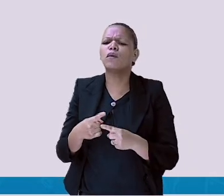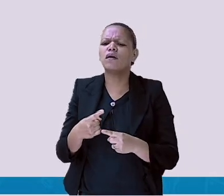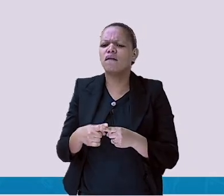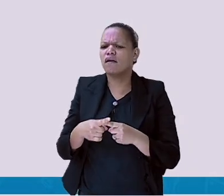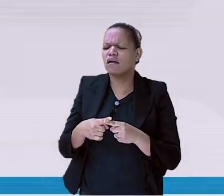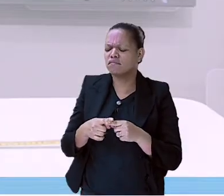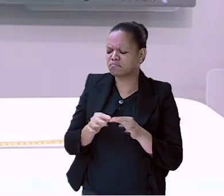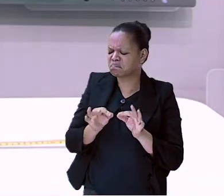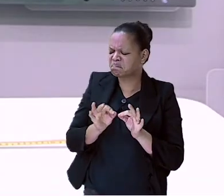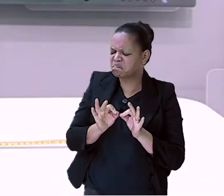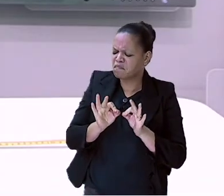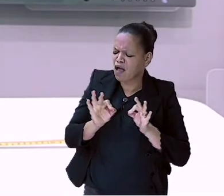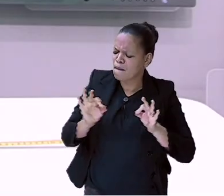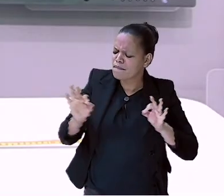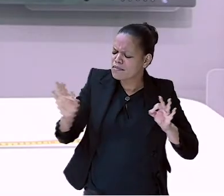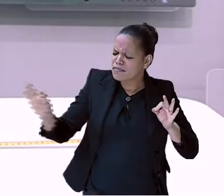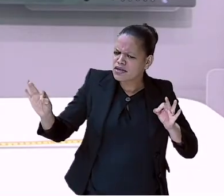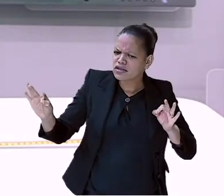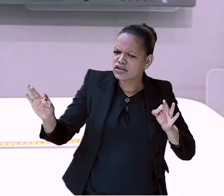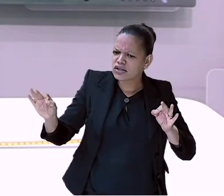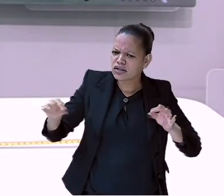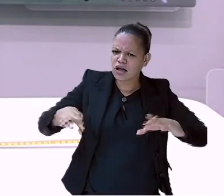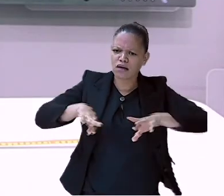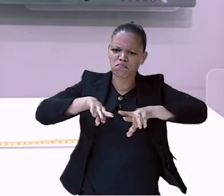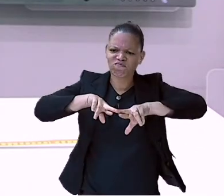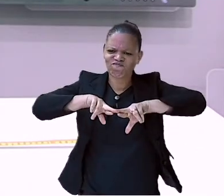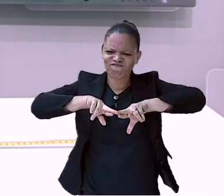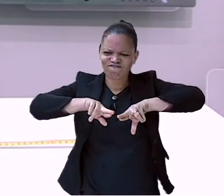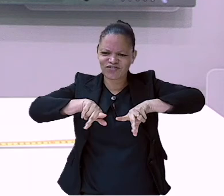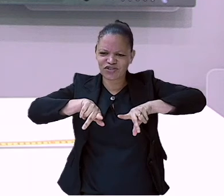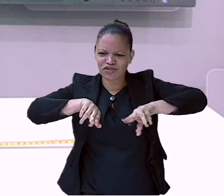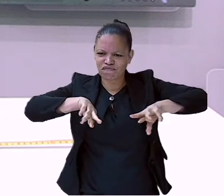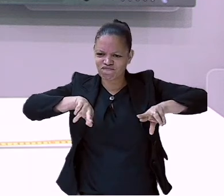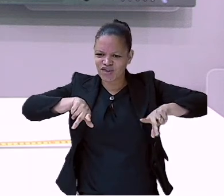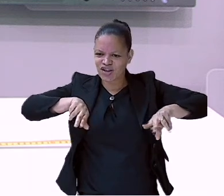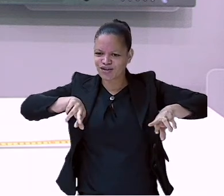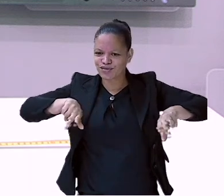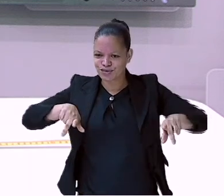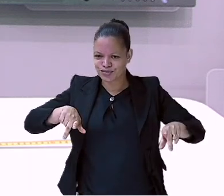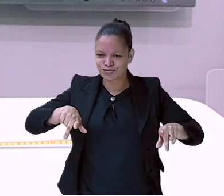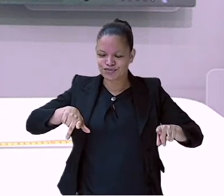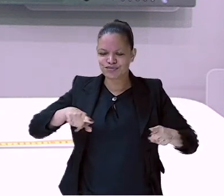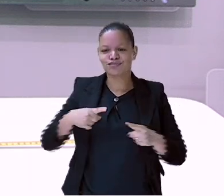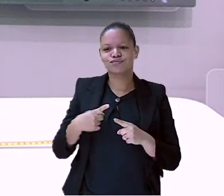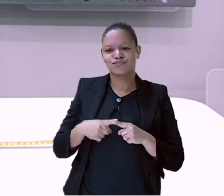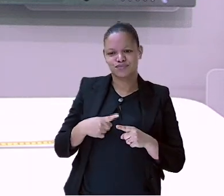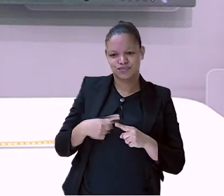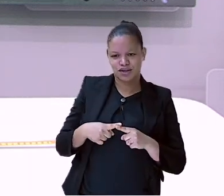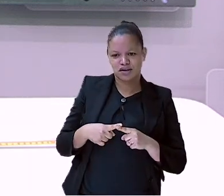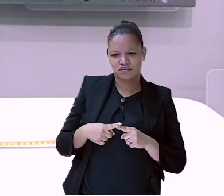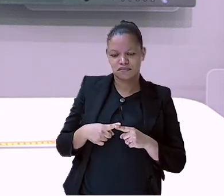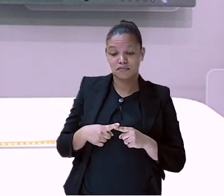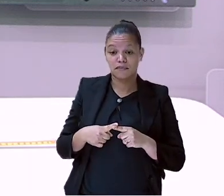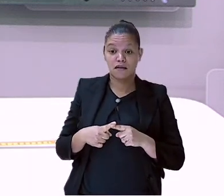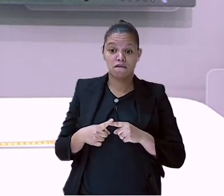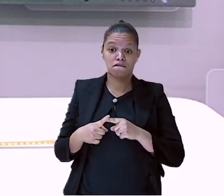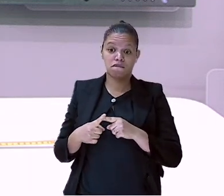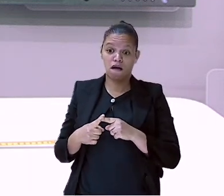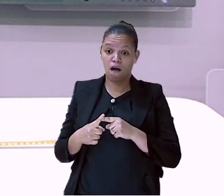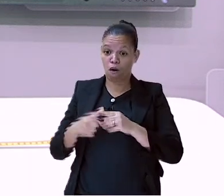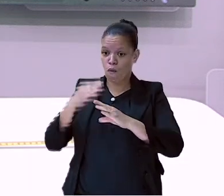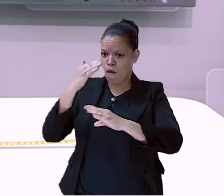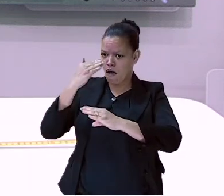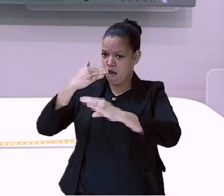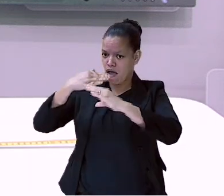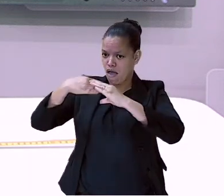Então, você vai fazer aí uma explicação no seu caderno, o que aconteceu, e aí vocês vão enviar essa atividade para a professora